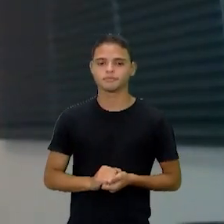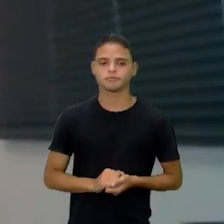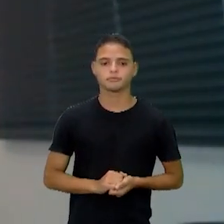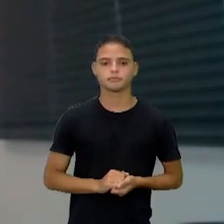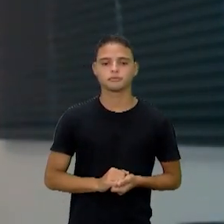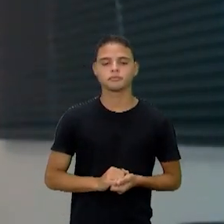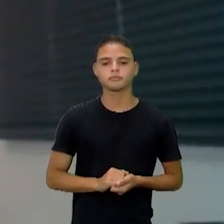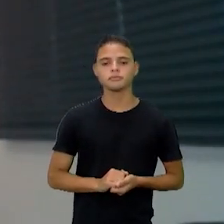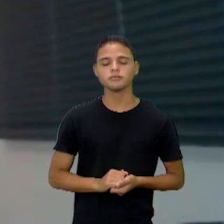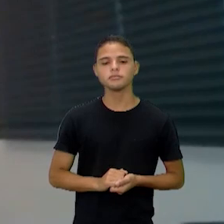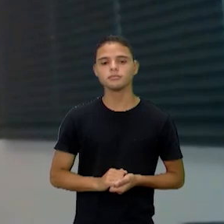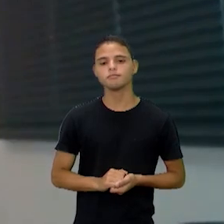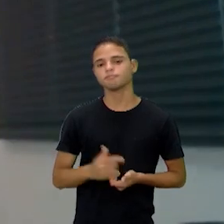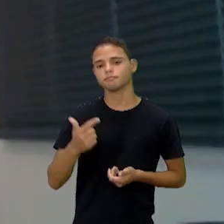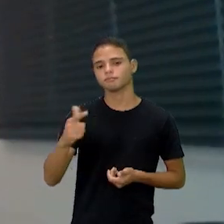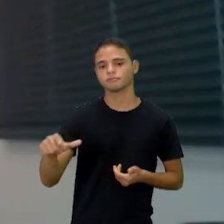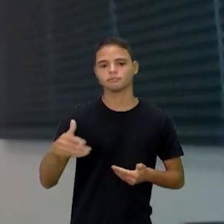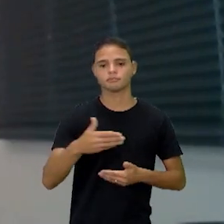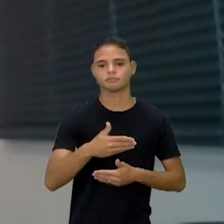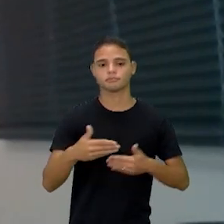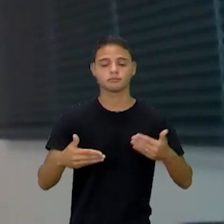sala de aula. Próximo.